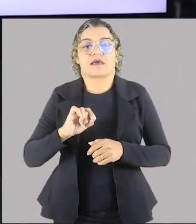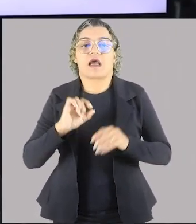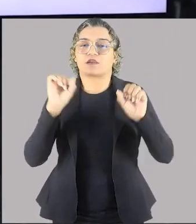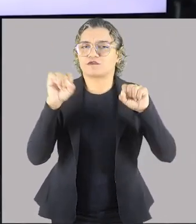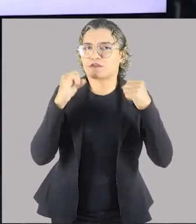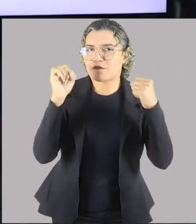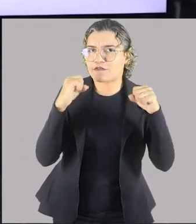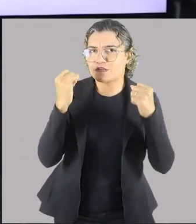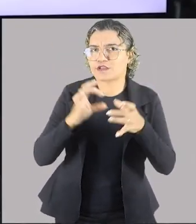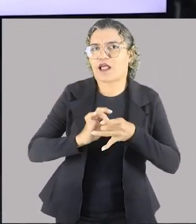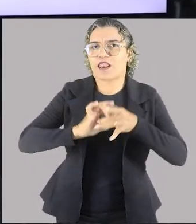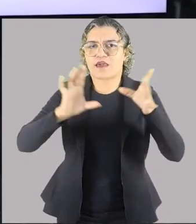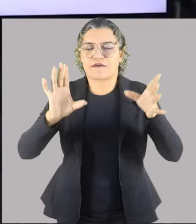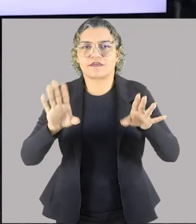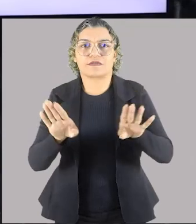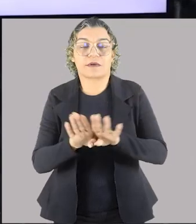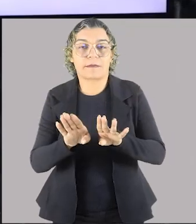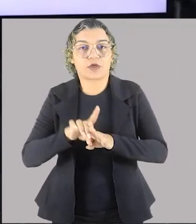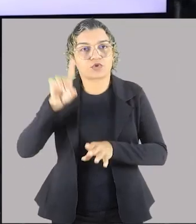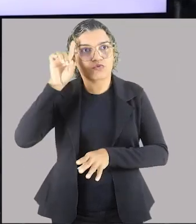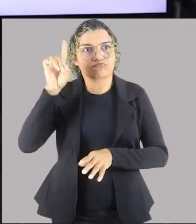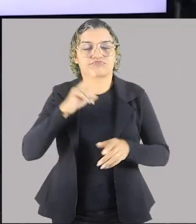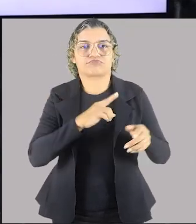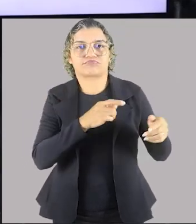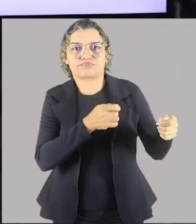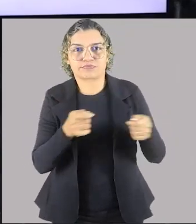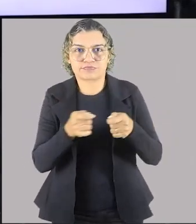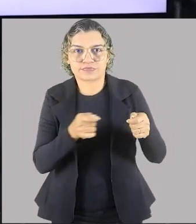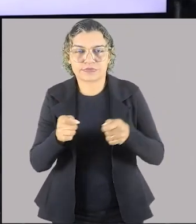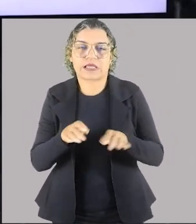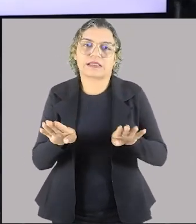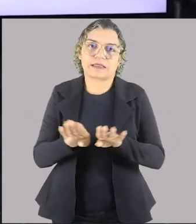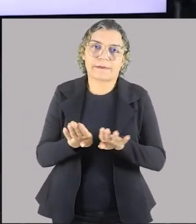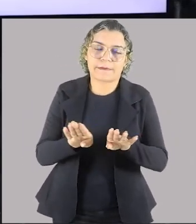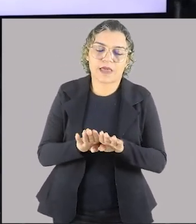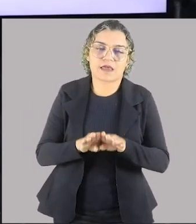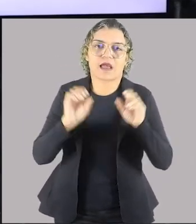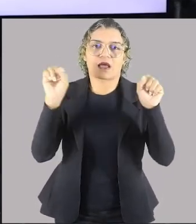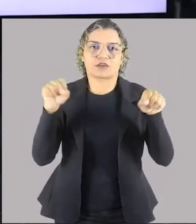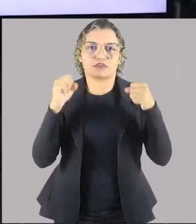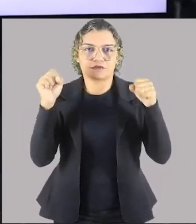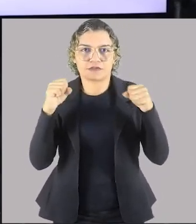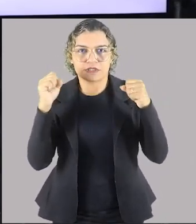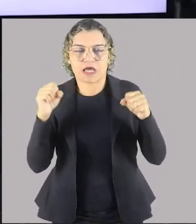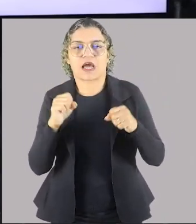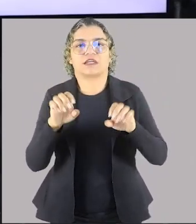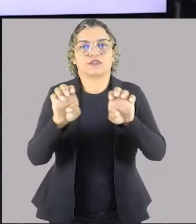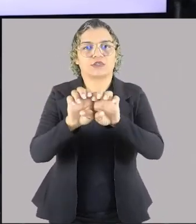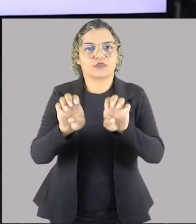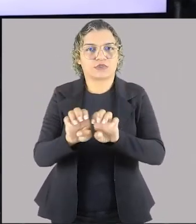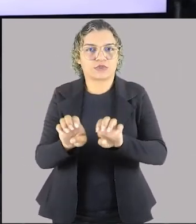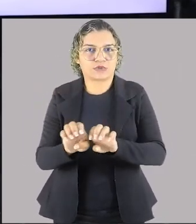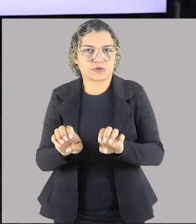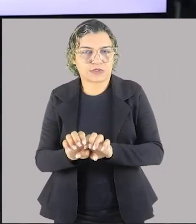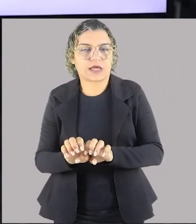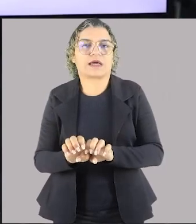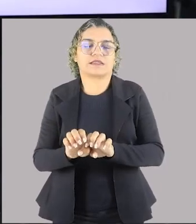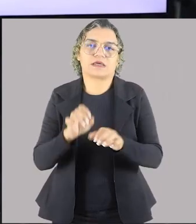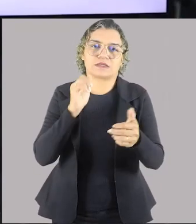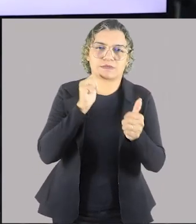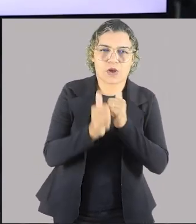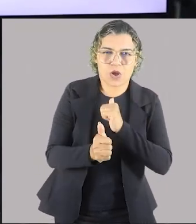atividades físicas do cotidiano quanto atividades estruturadas como exercícios físicos e